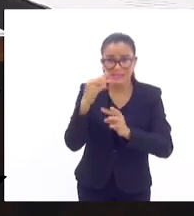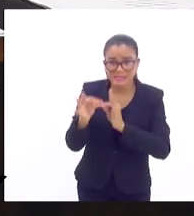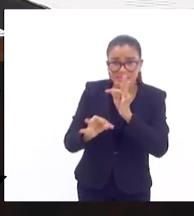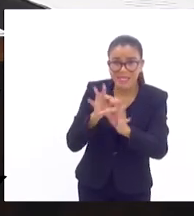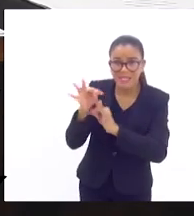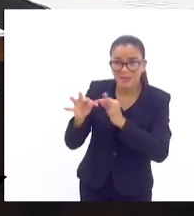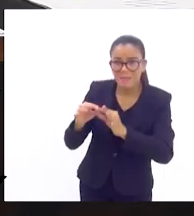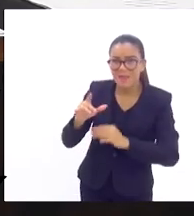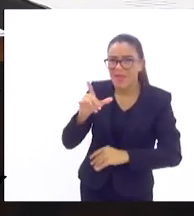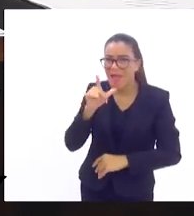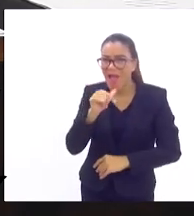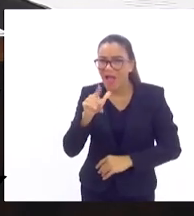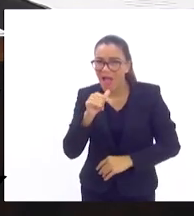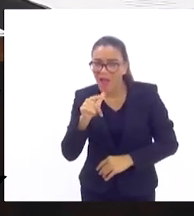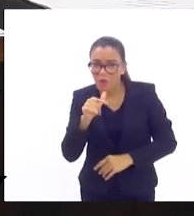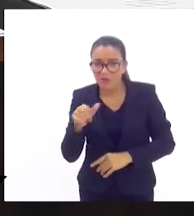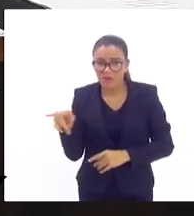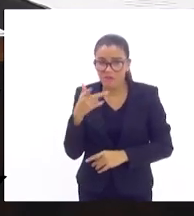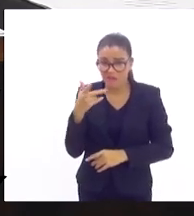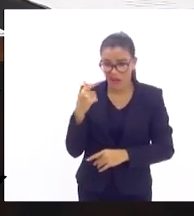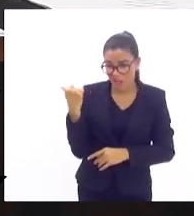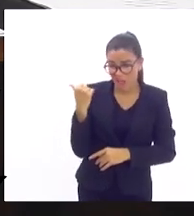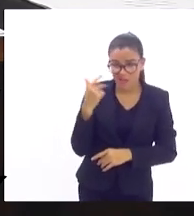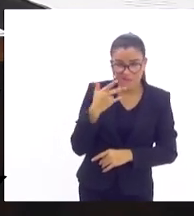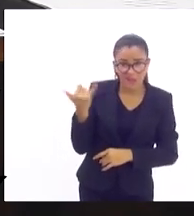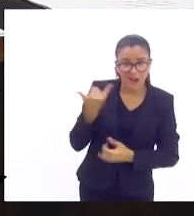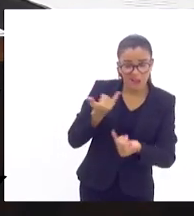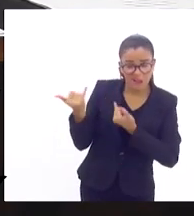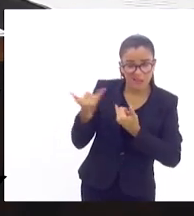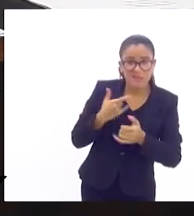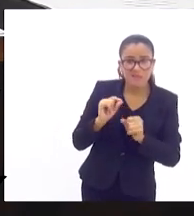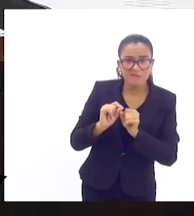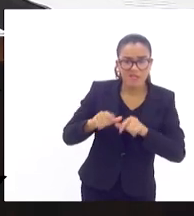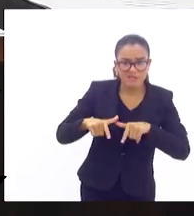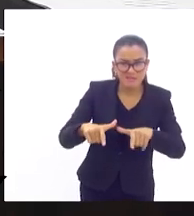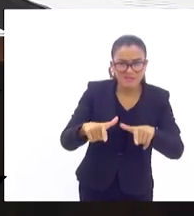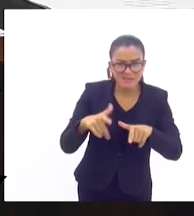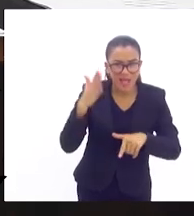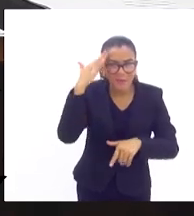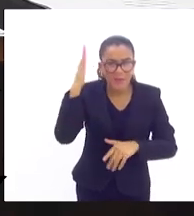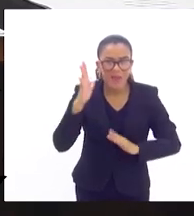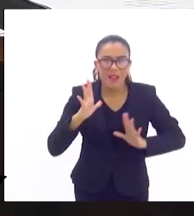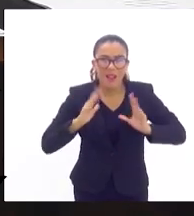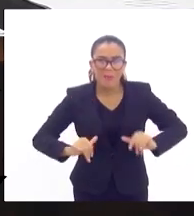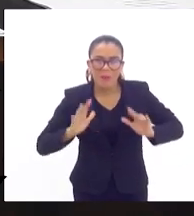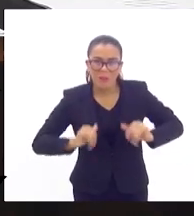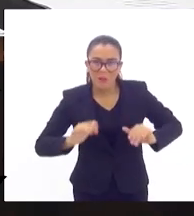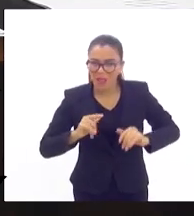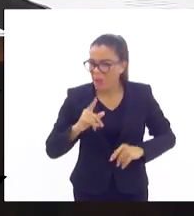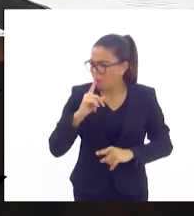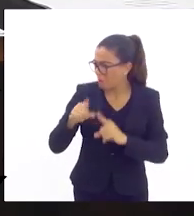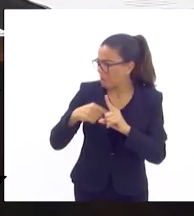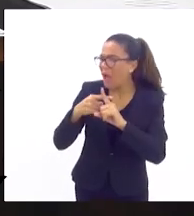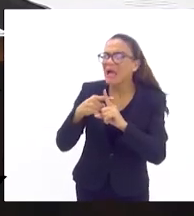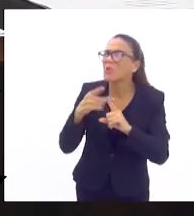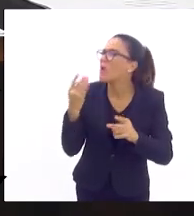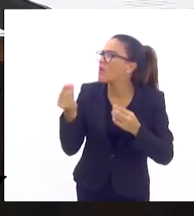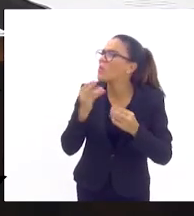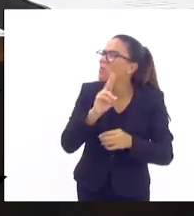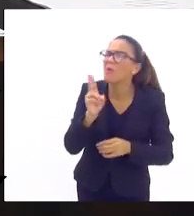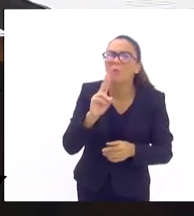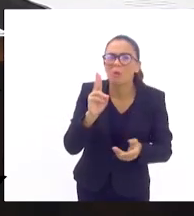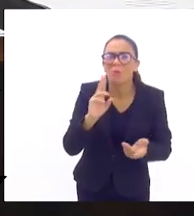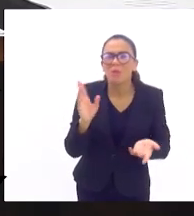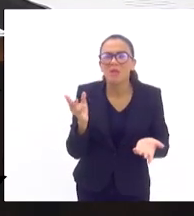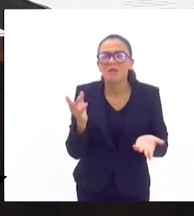Mais Saneamento, a que diz que faz o esgoto, que é a 10, como é que é? A Mais Saneamento 10, como é que é o nome? Qual é o nome que